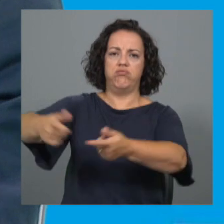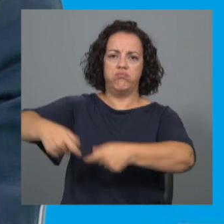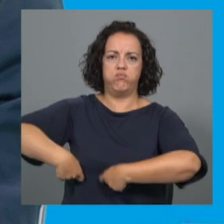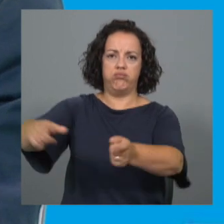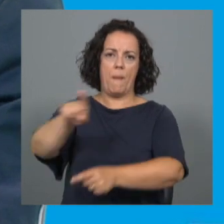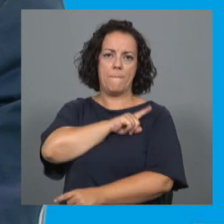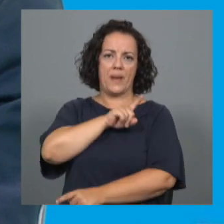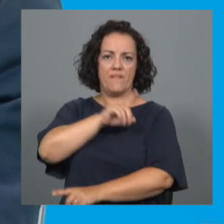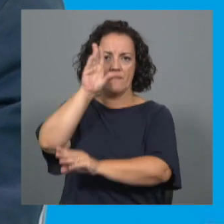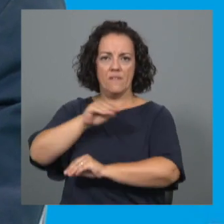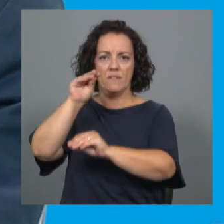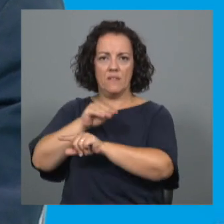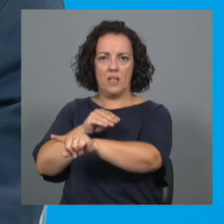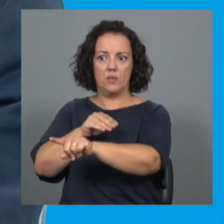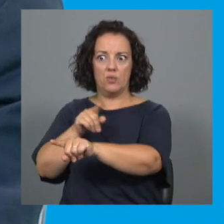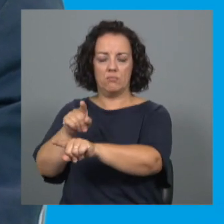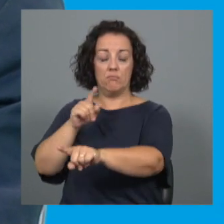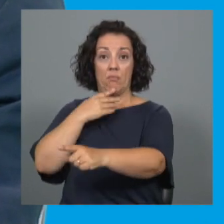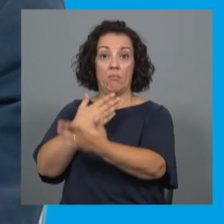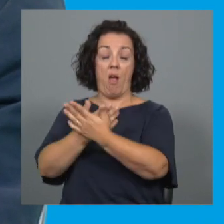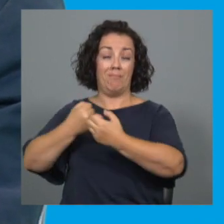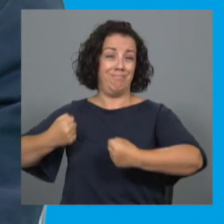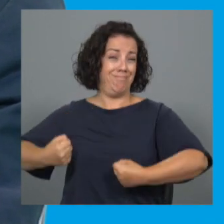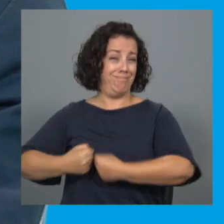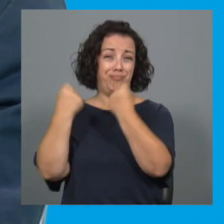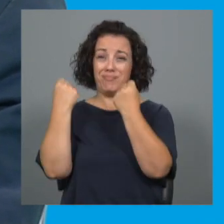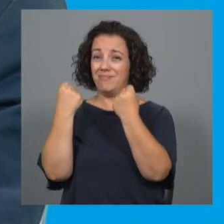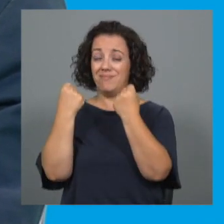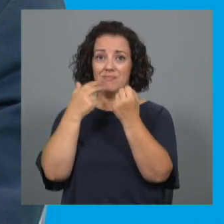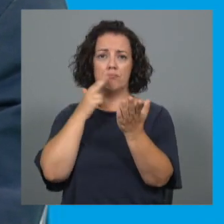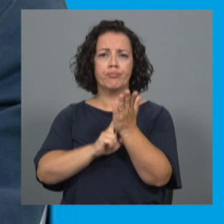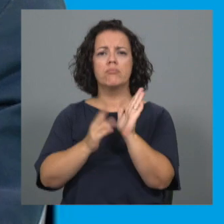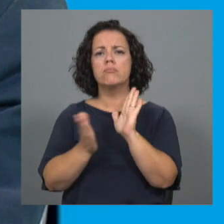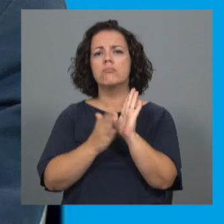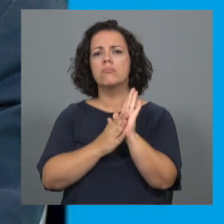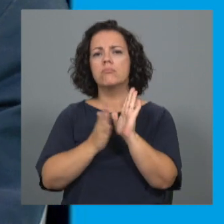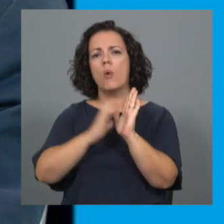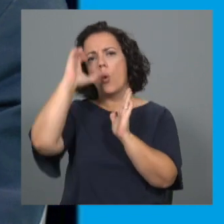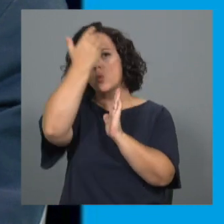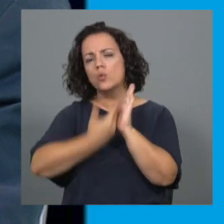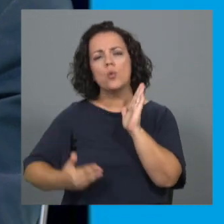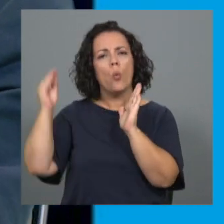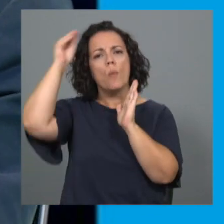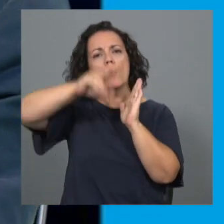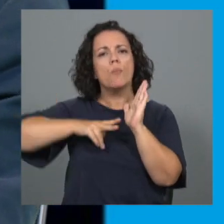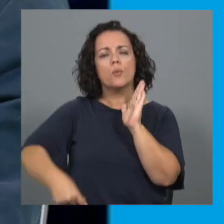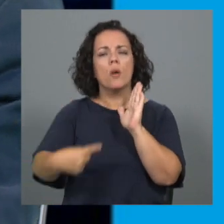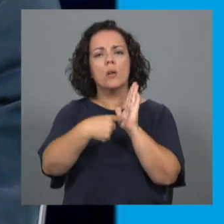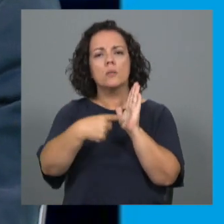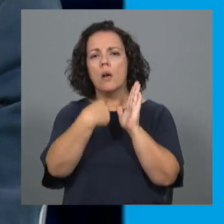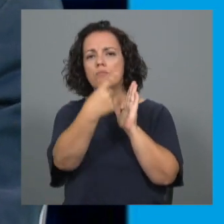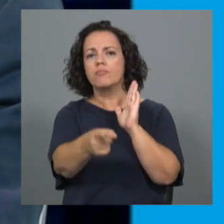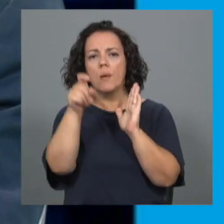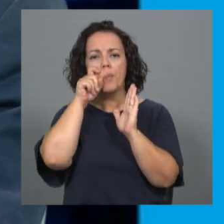desta política muito radical, que vai contra, inclusivamente, o que está consagrado na Constituição da República Portuguesa, que é